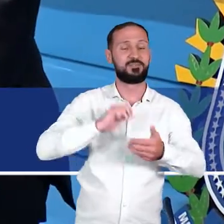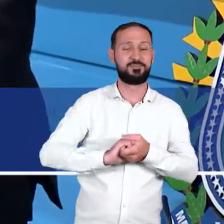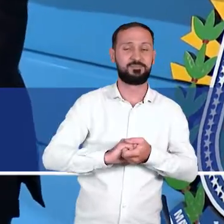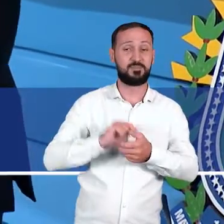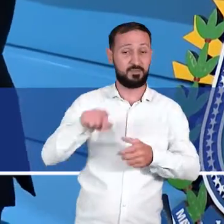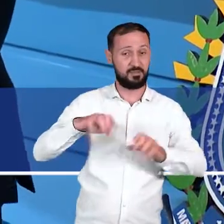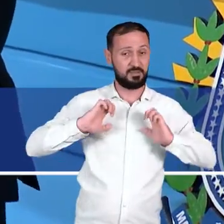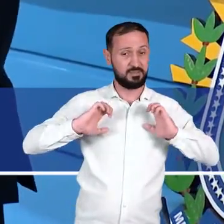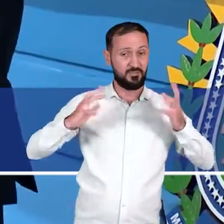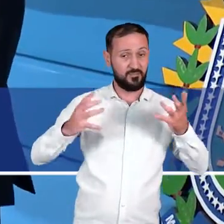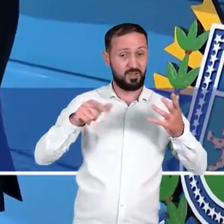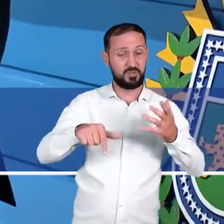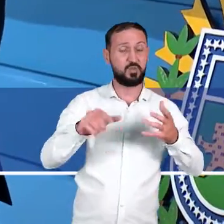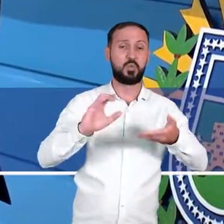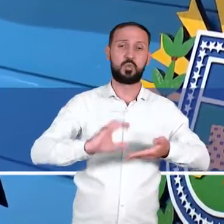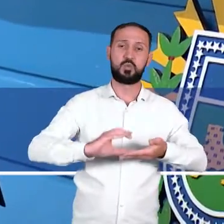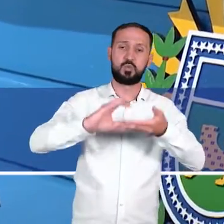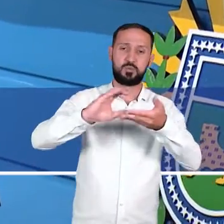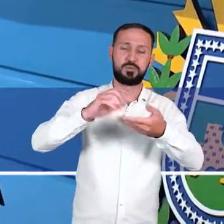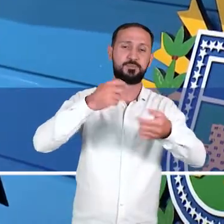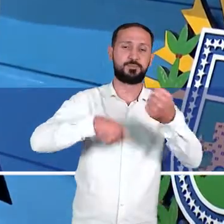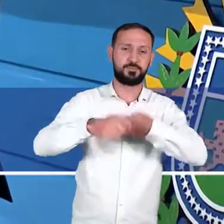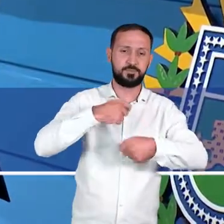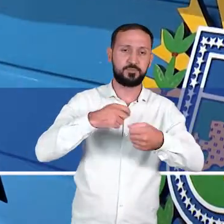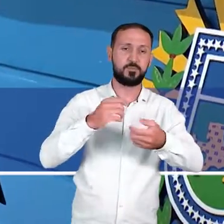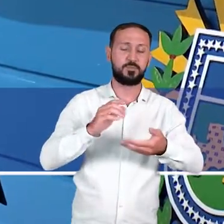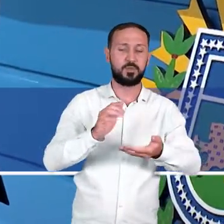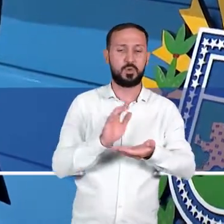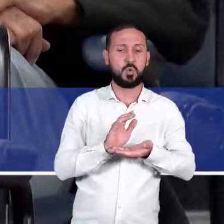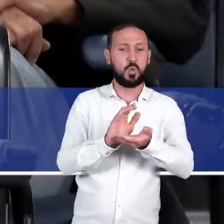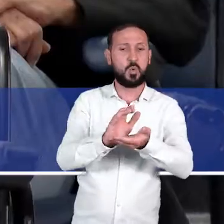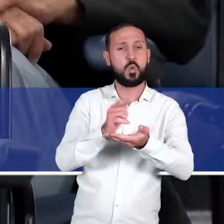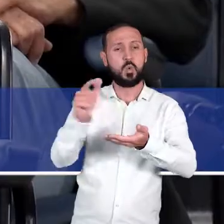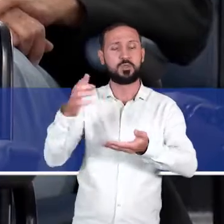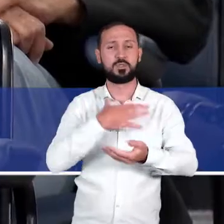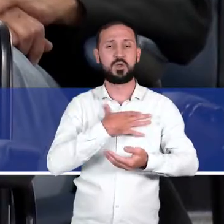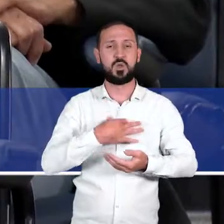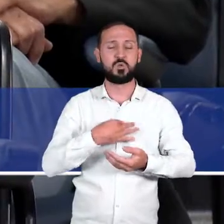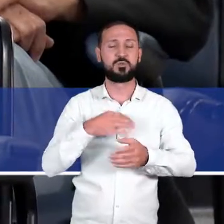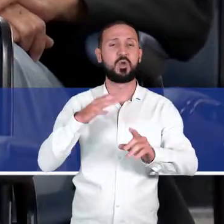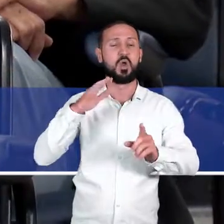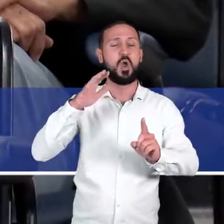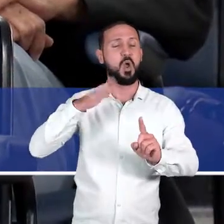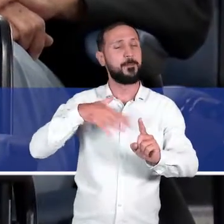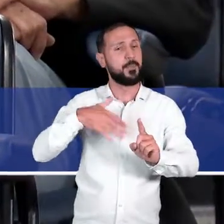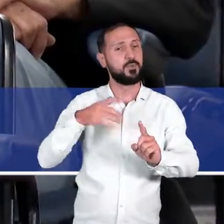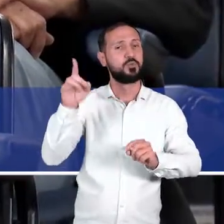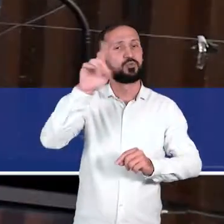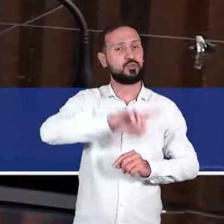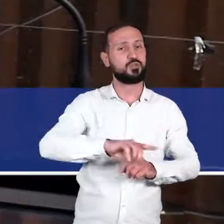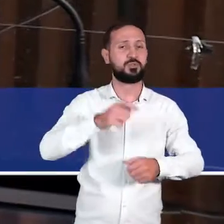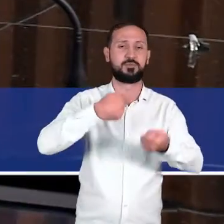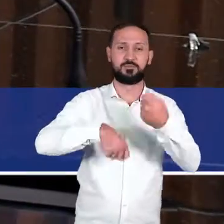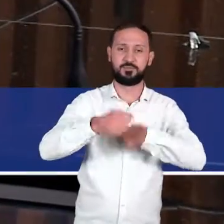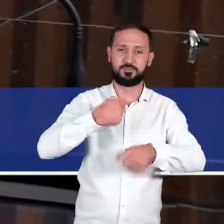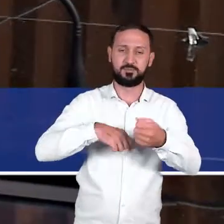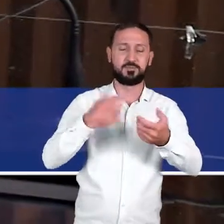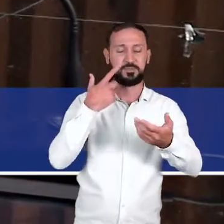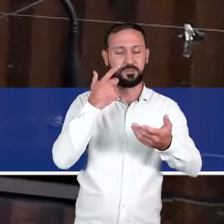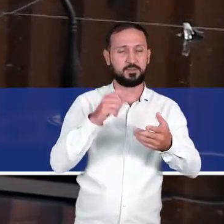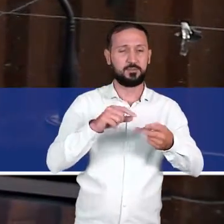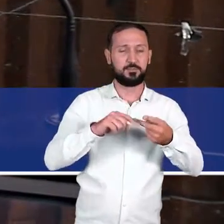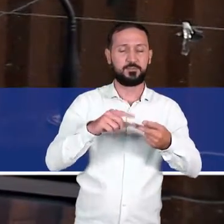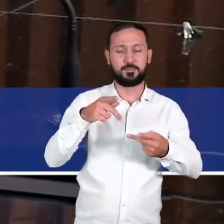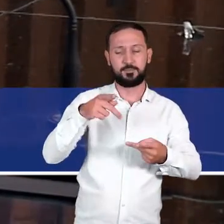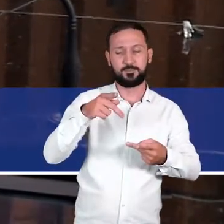o Conselho Regional de Administração entregou outras honrarias em comemoração ao Dia do Administrador. As comendas